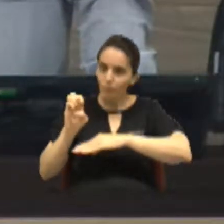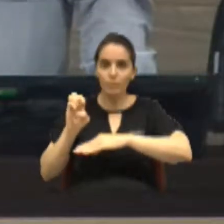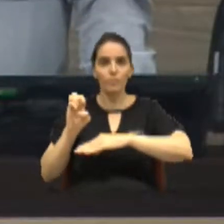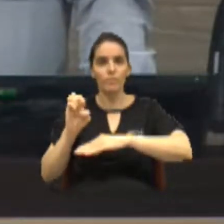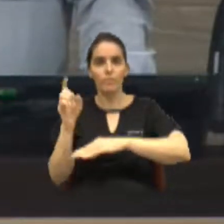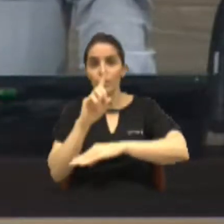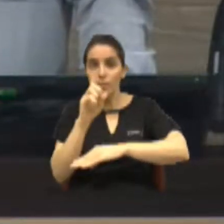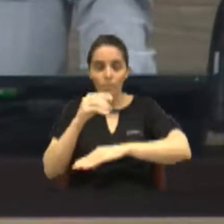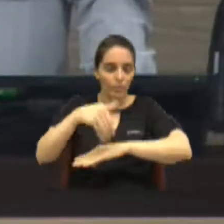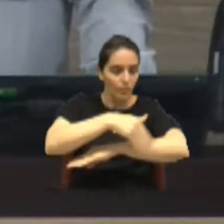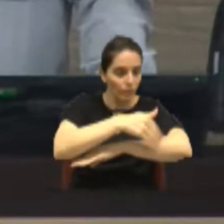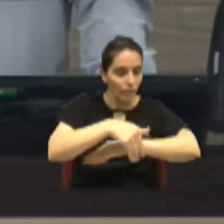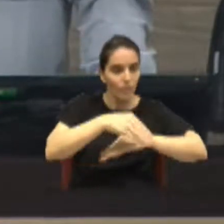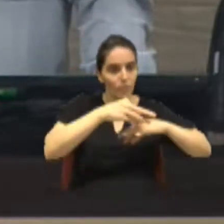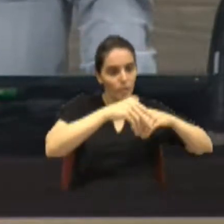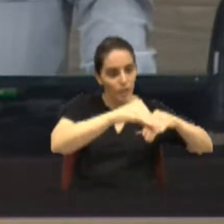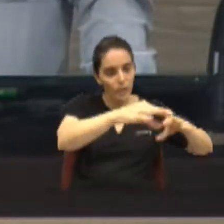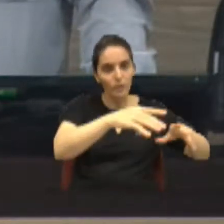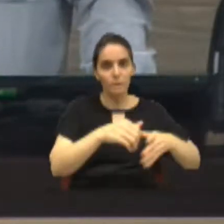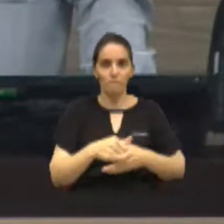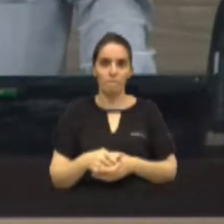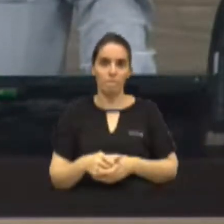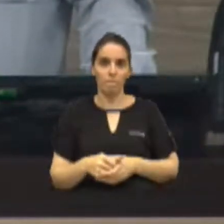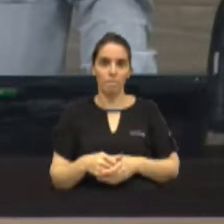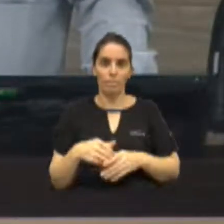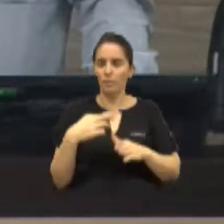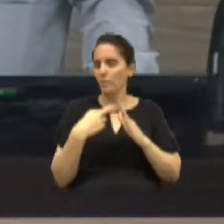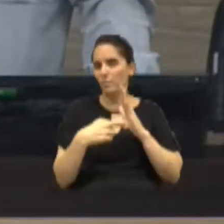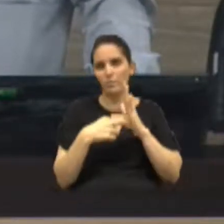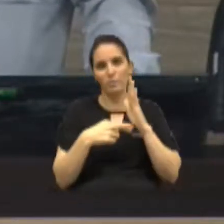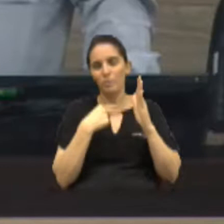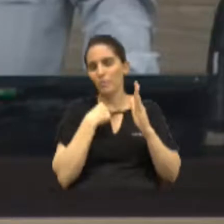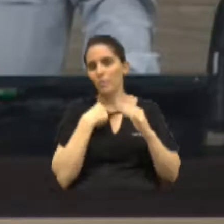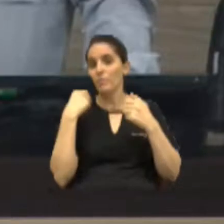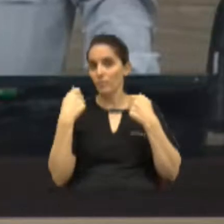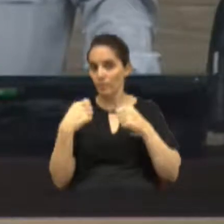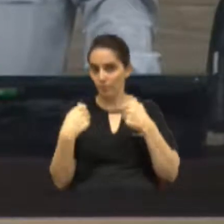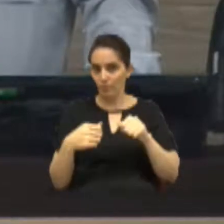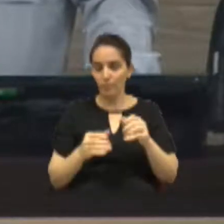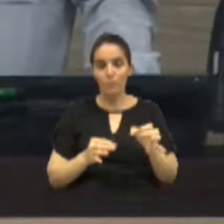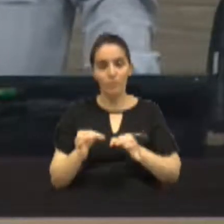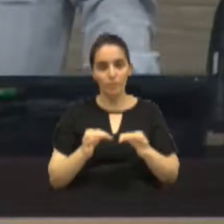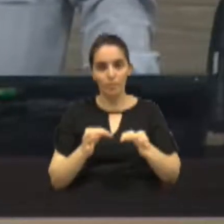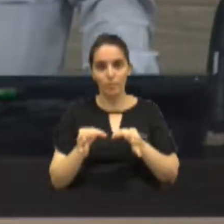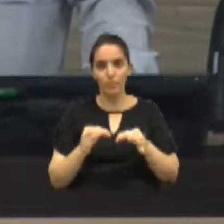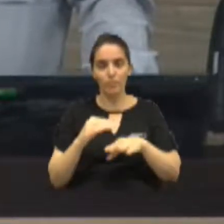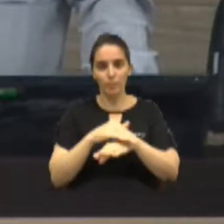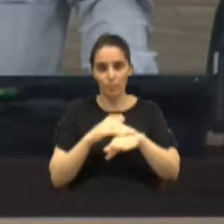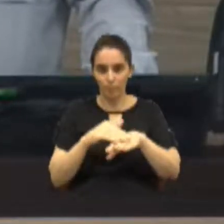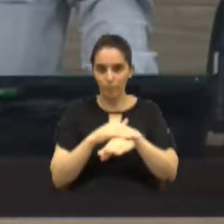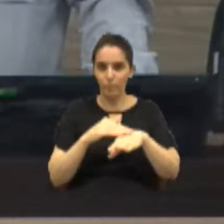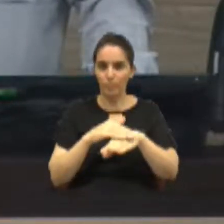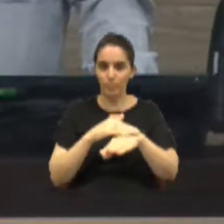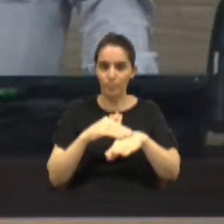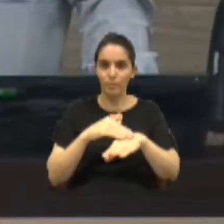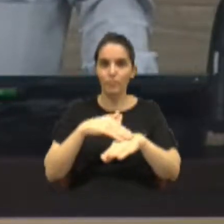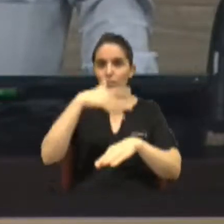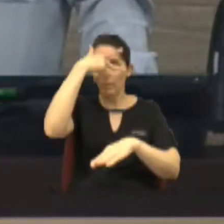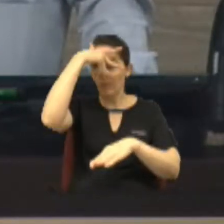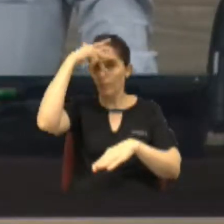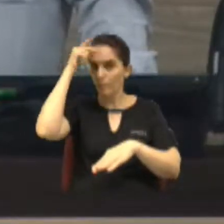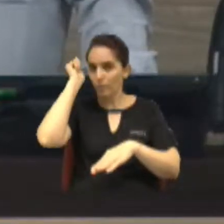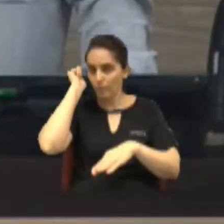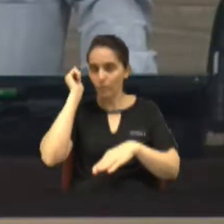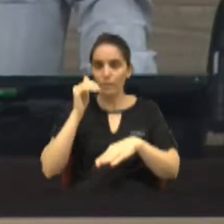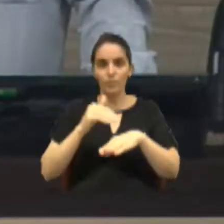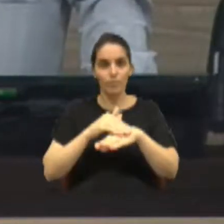não poderiam estar lá regularmente. Então, por isso, esse projeto, a gente conversou com a Prefeitura Municipal, a gente conversou